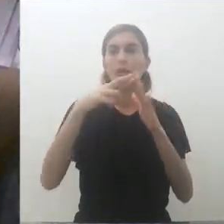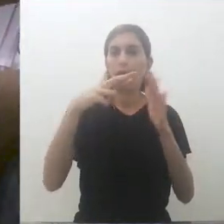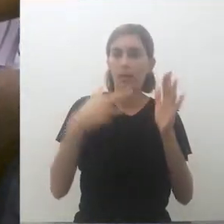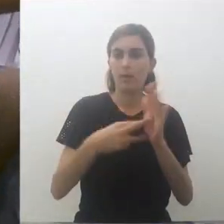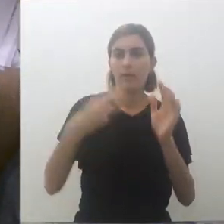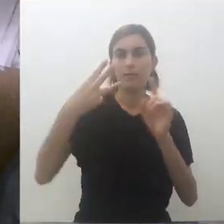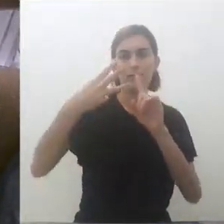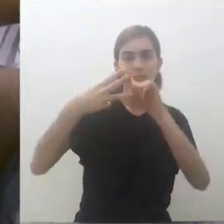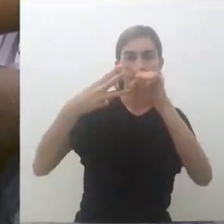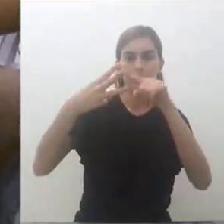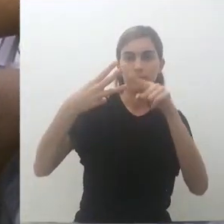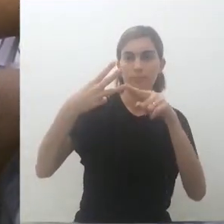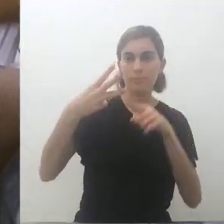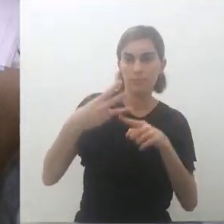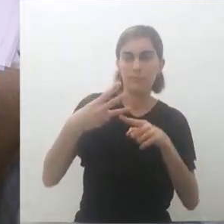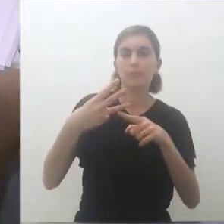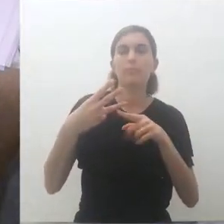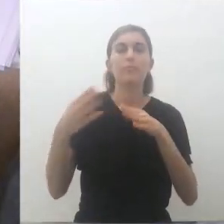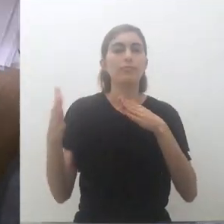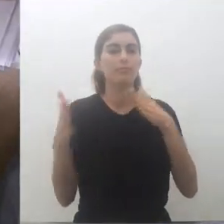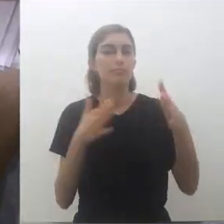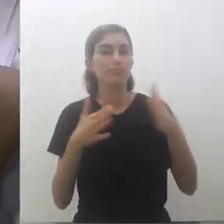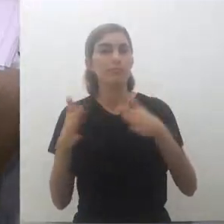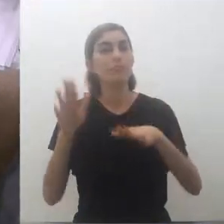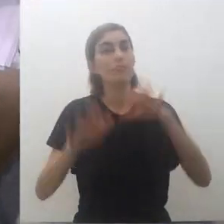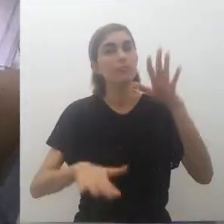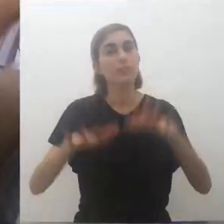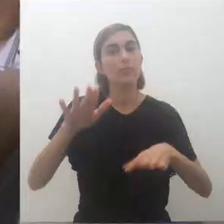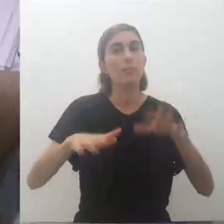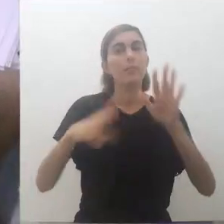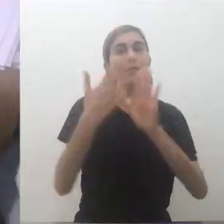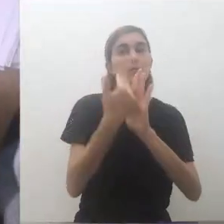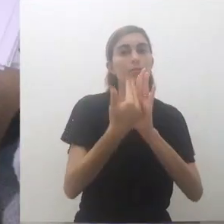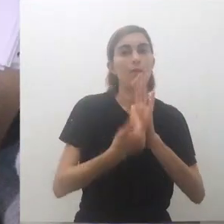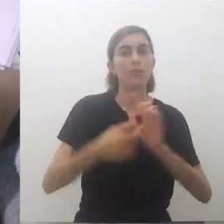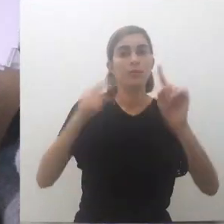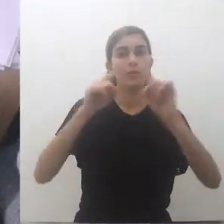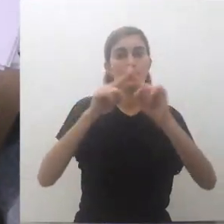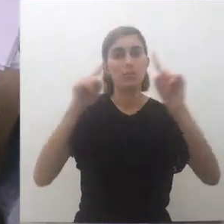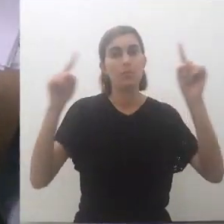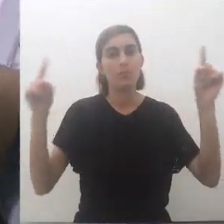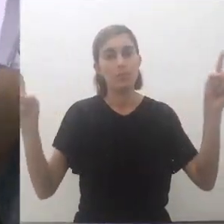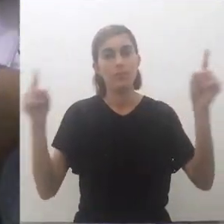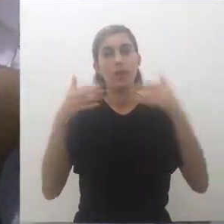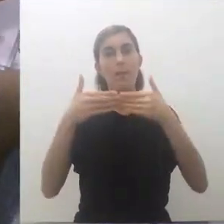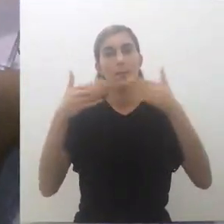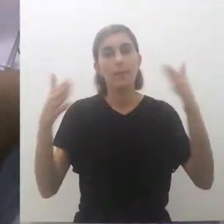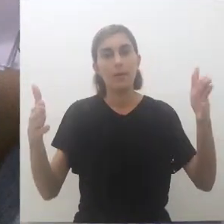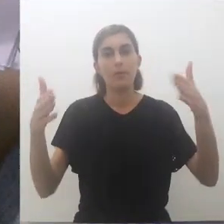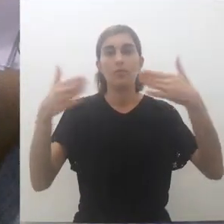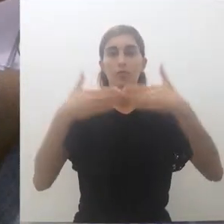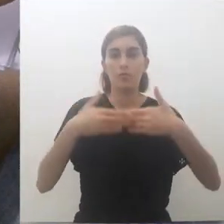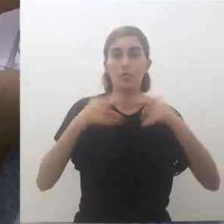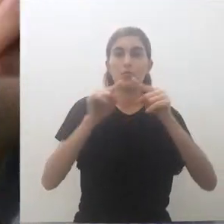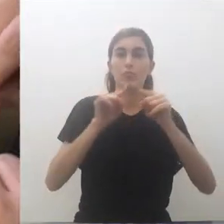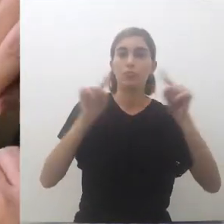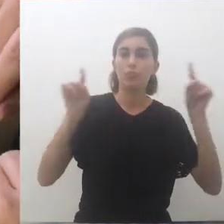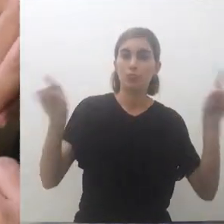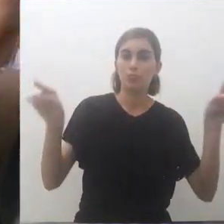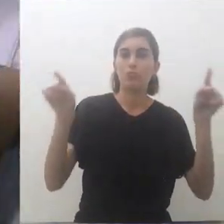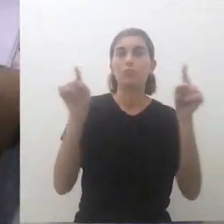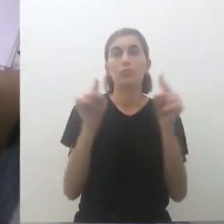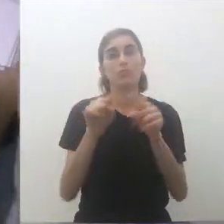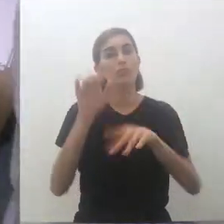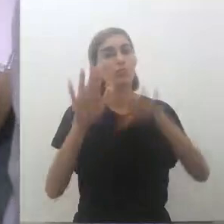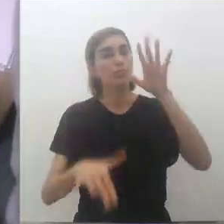vamos dizer. Depende do enquadramento mais aberto ou mais fechado. E é isso que eu quero mostrar para vocês. A questão do